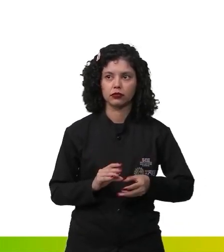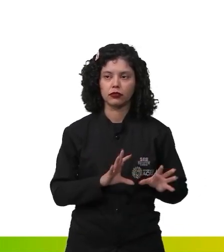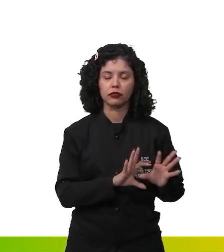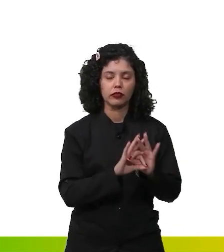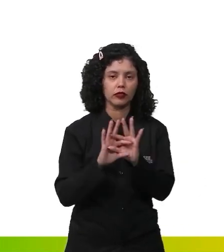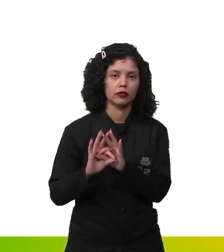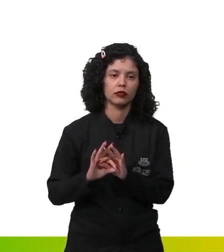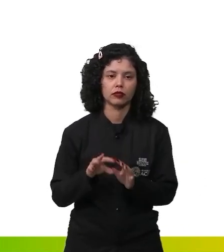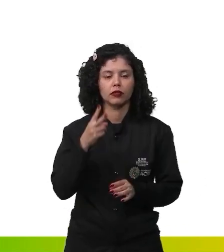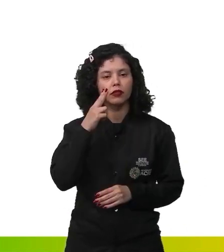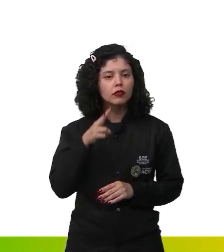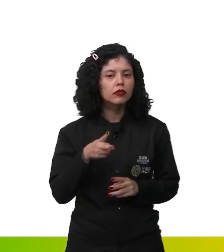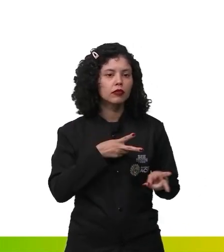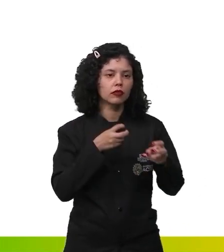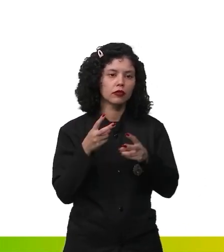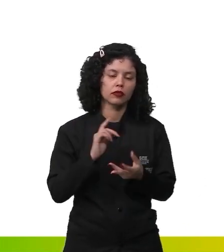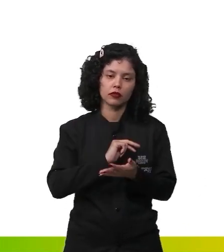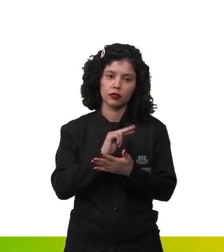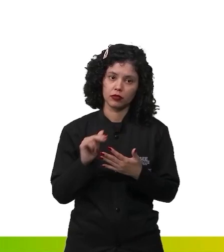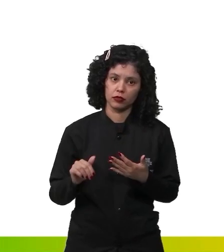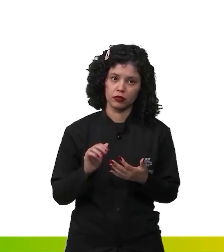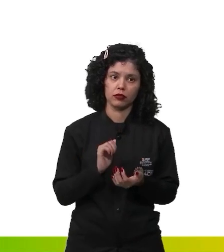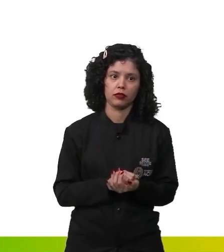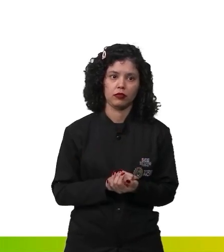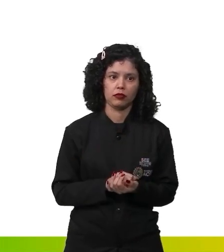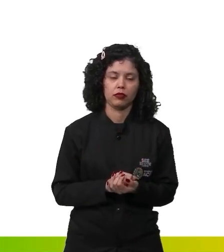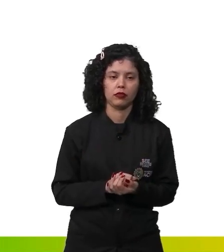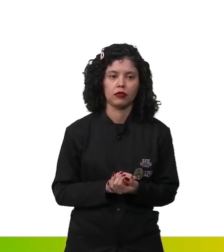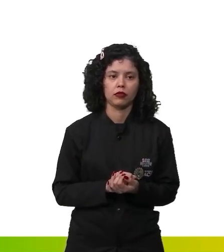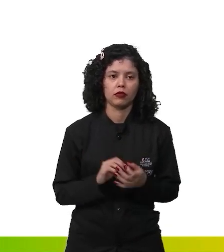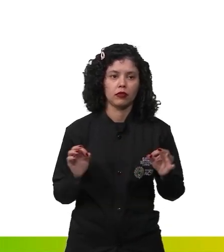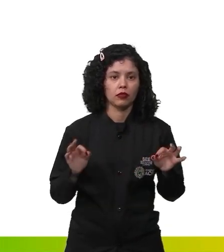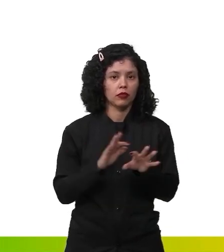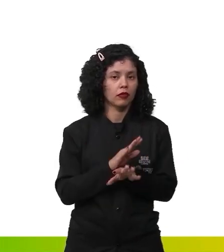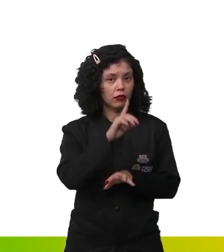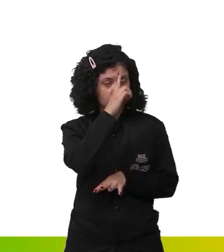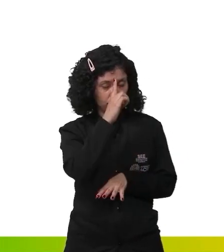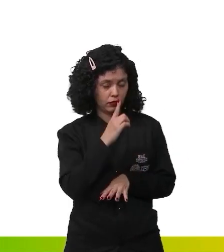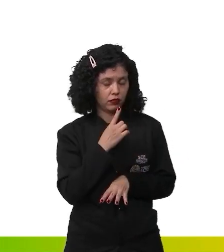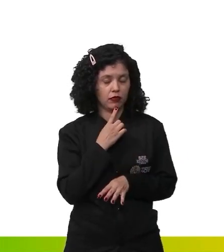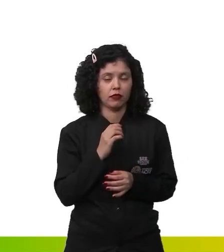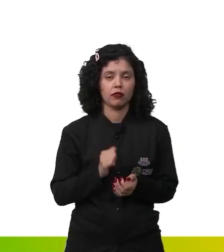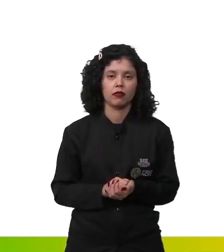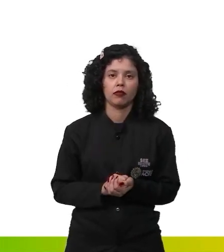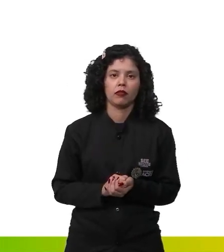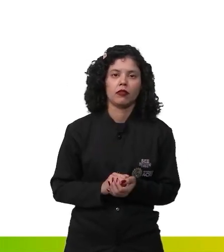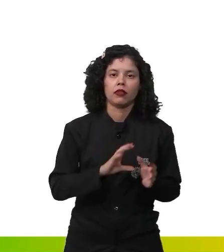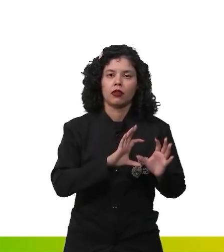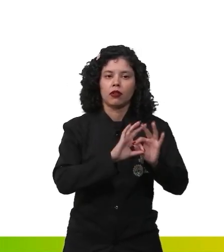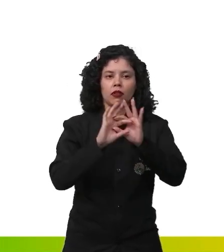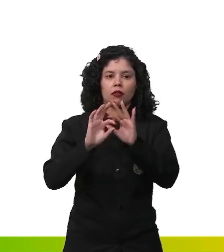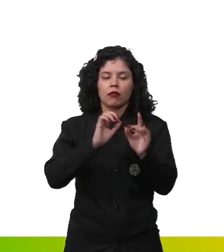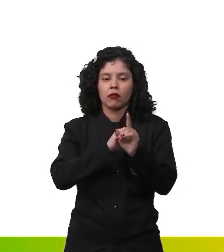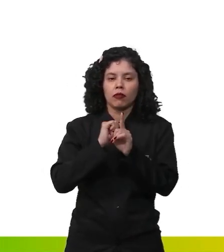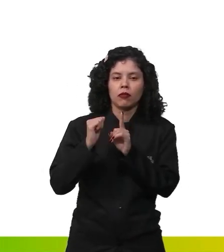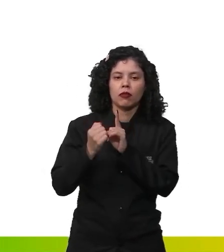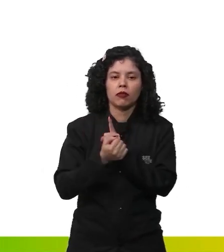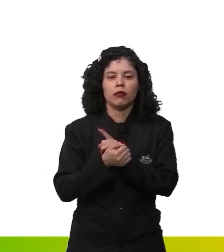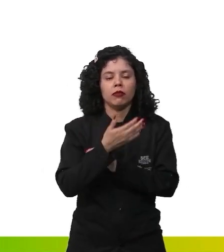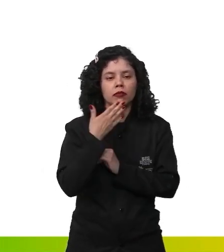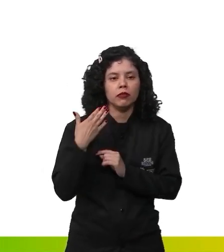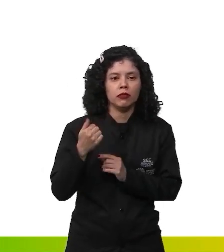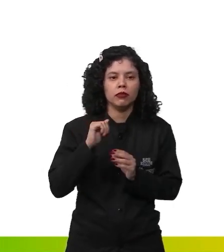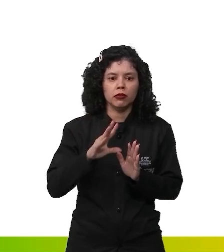coesão. Vocês percebem, são várias mãos. Isso acaba ilustrando o quê? Que a coesão na sociedade, ou